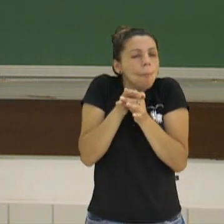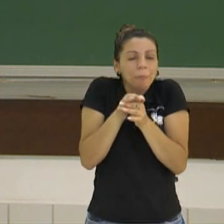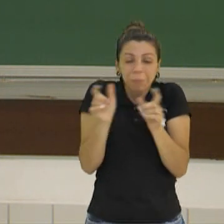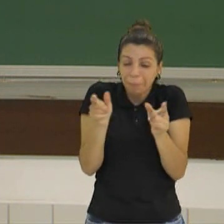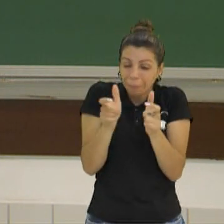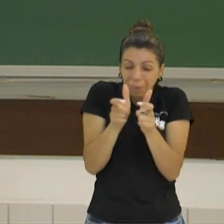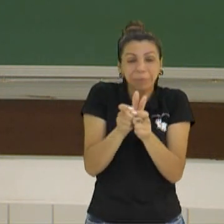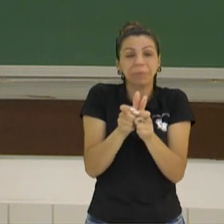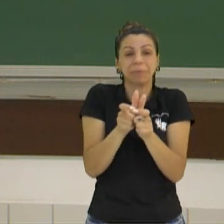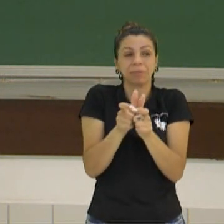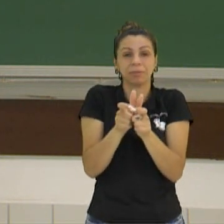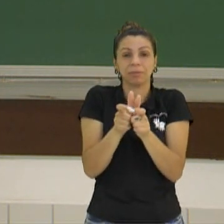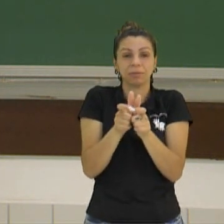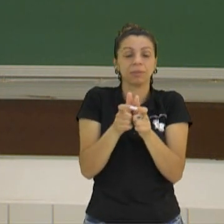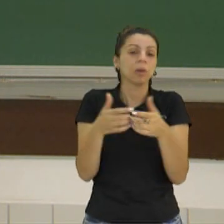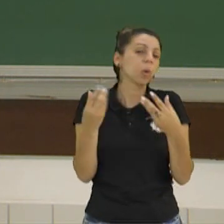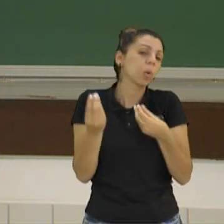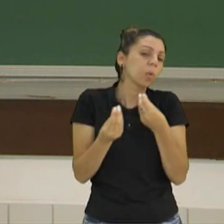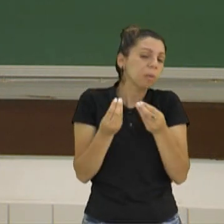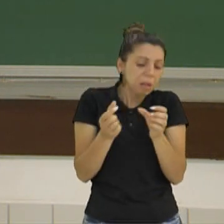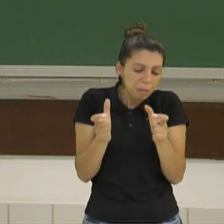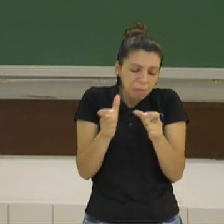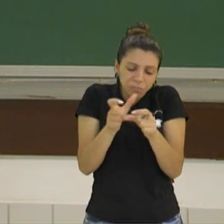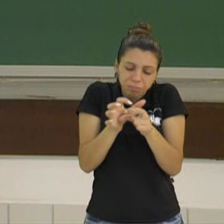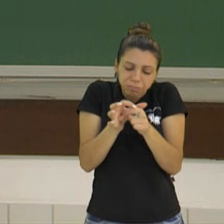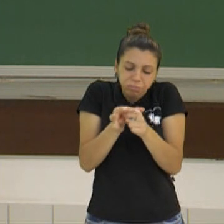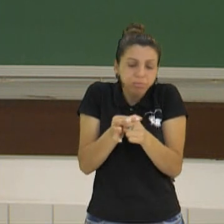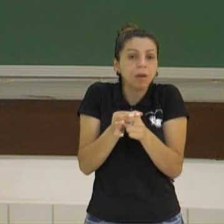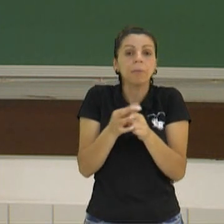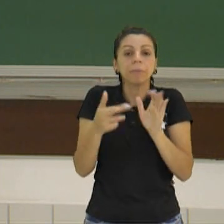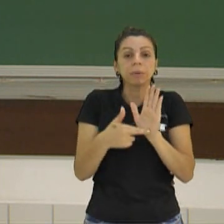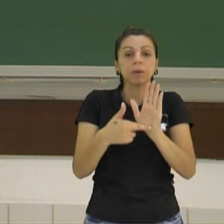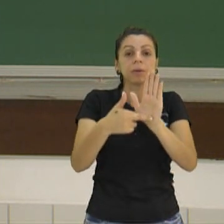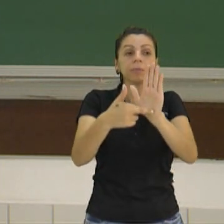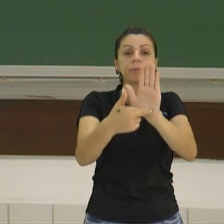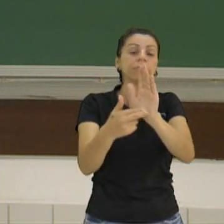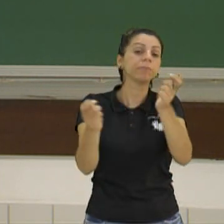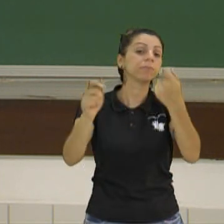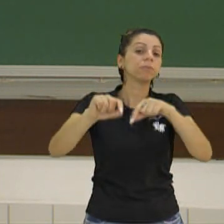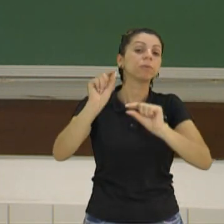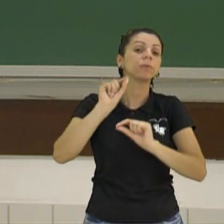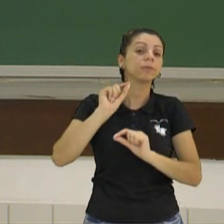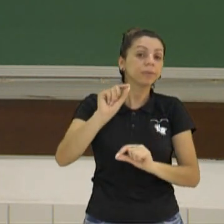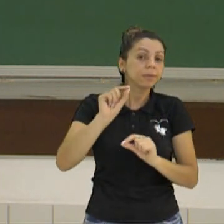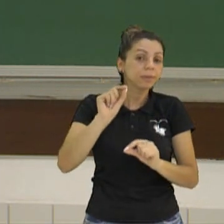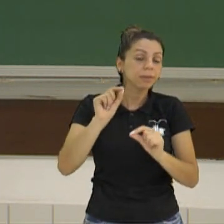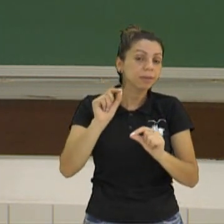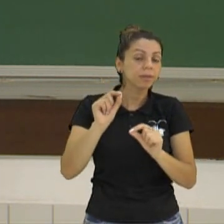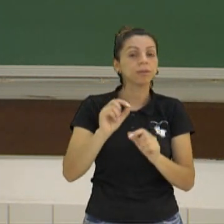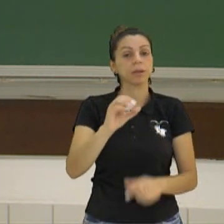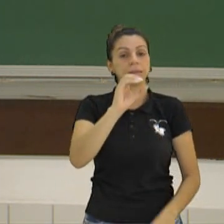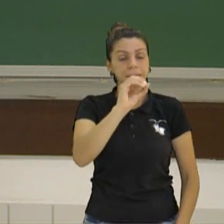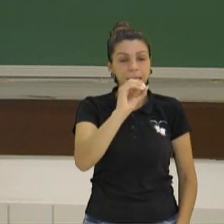mesmo. E como ele é muito pequeno, para você representar a medida, você vai precisar do quê? Você vai precisar do